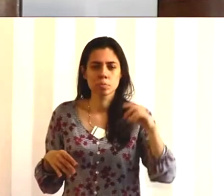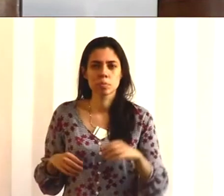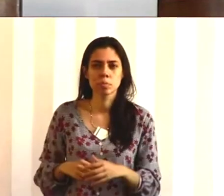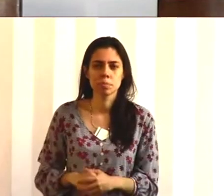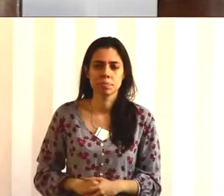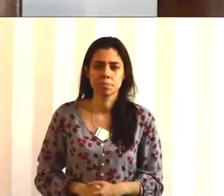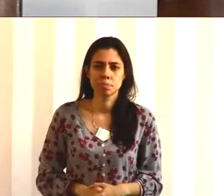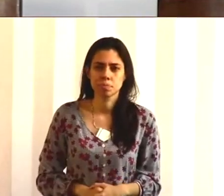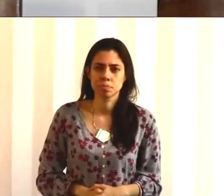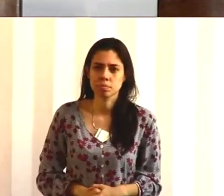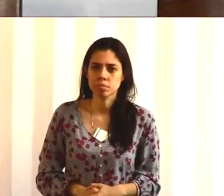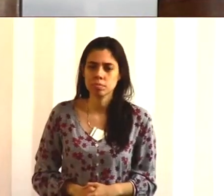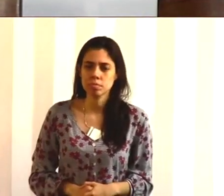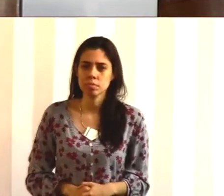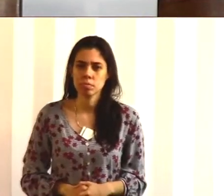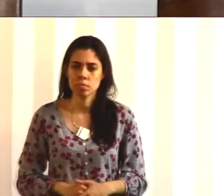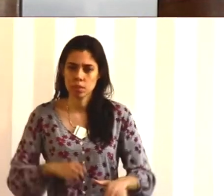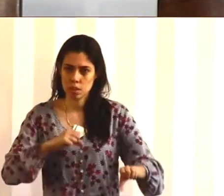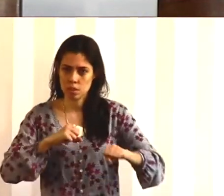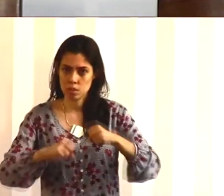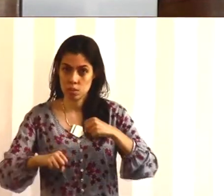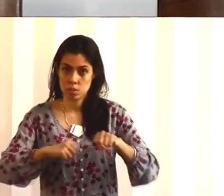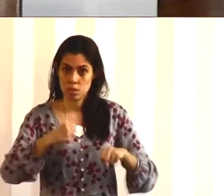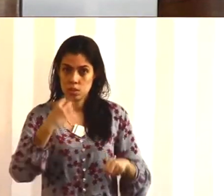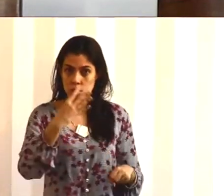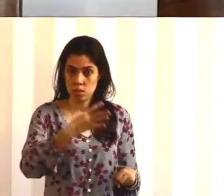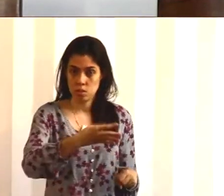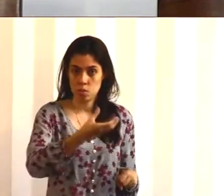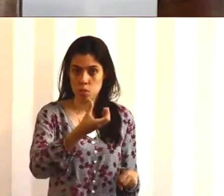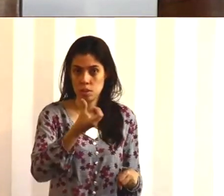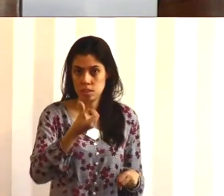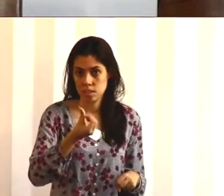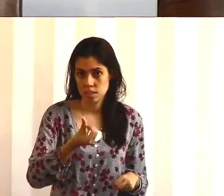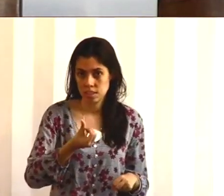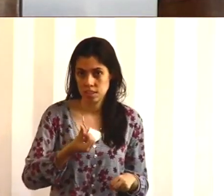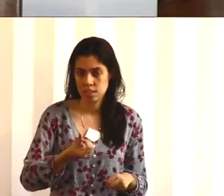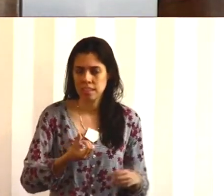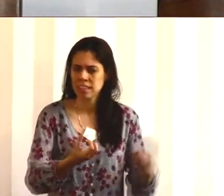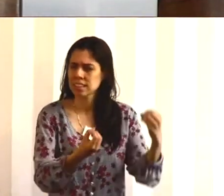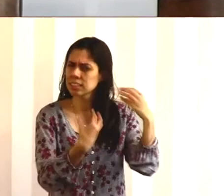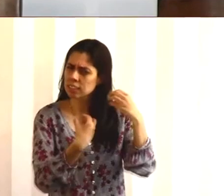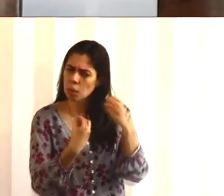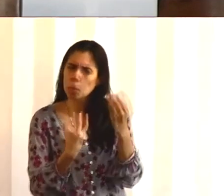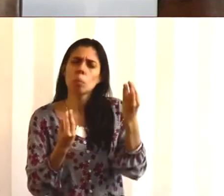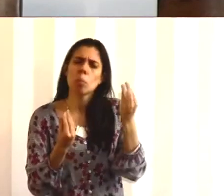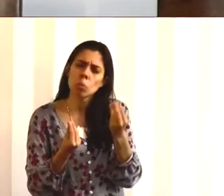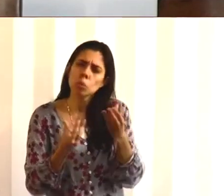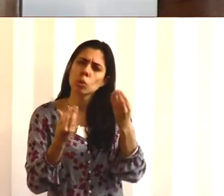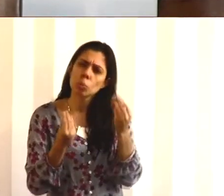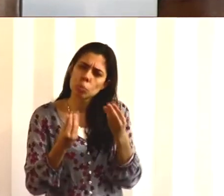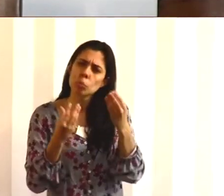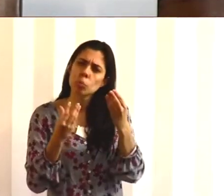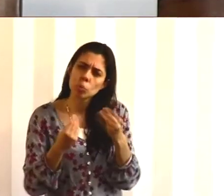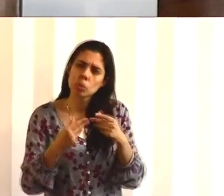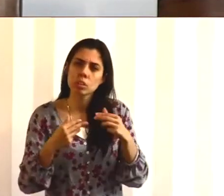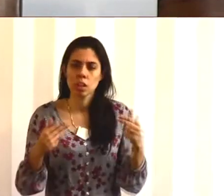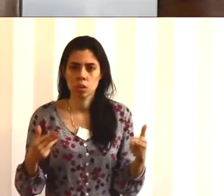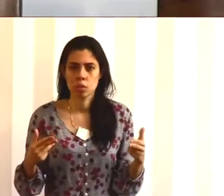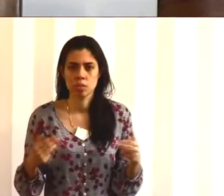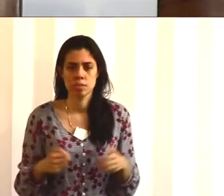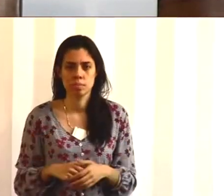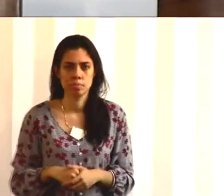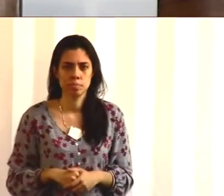Queridos, esse salmo, além de tudo isso que nós já expomos aqui, ele tem mais coisa para nos ensinar. E eu quero concluir